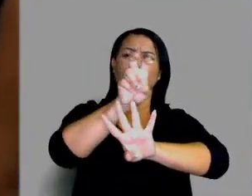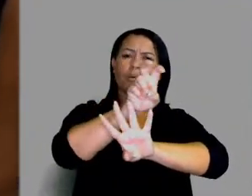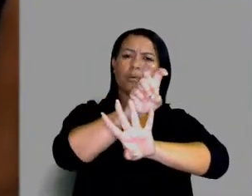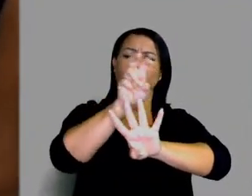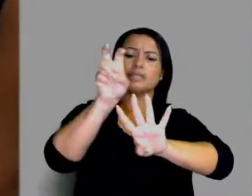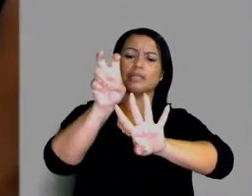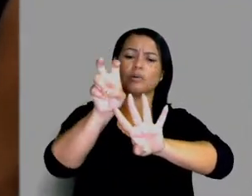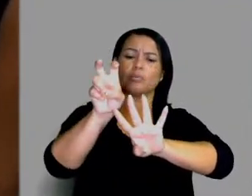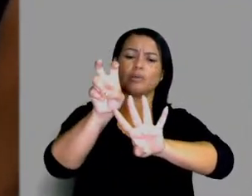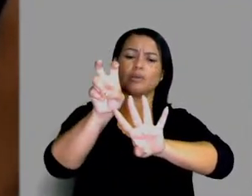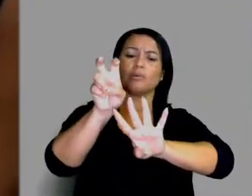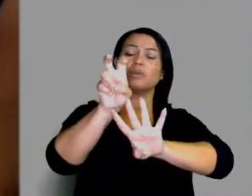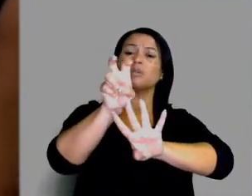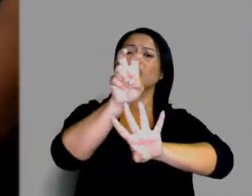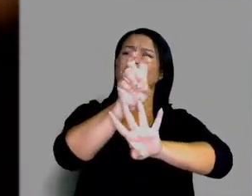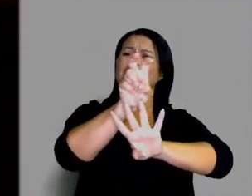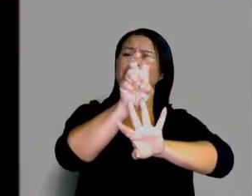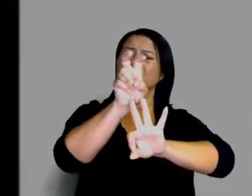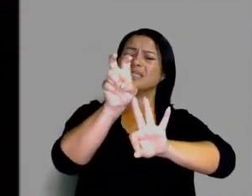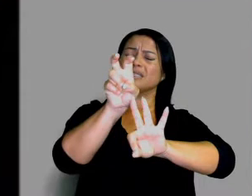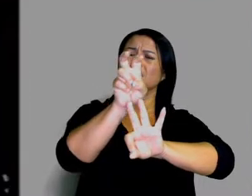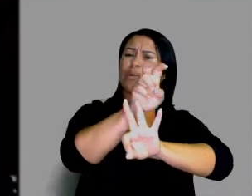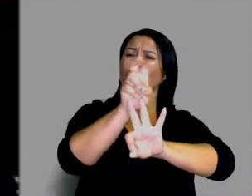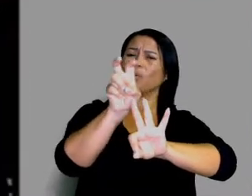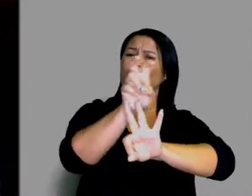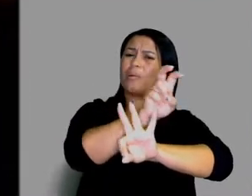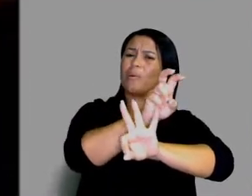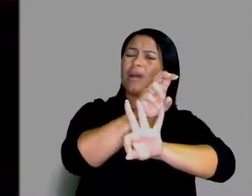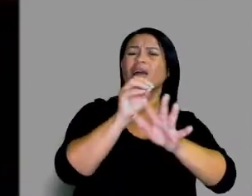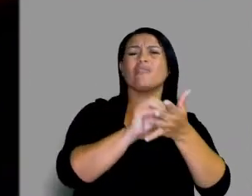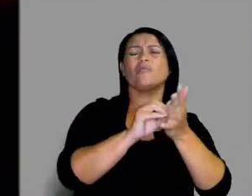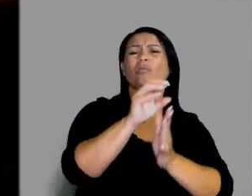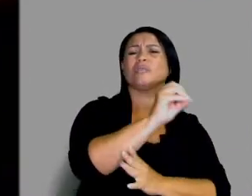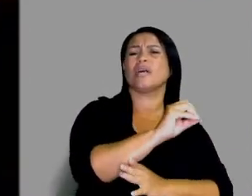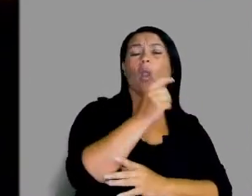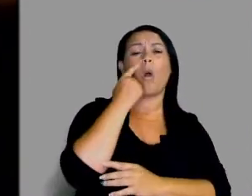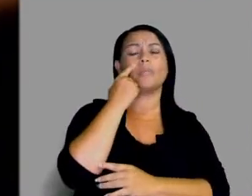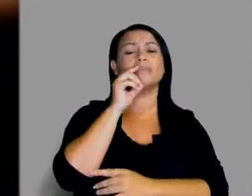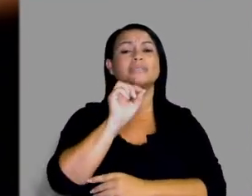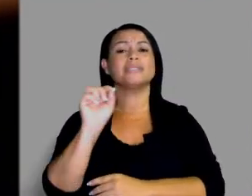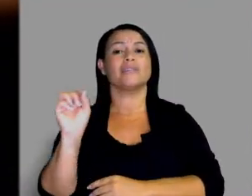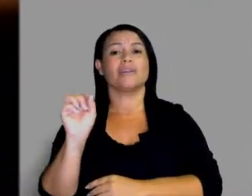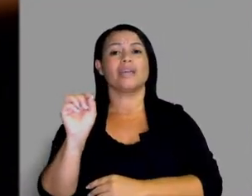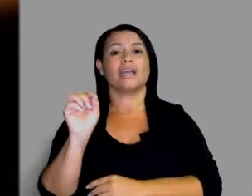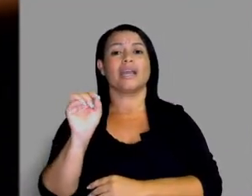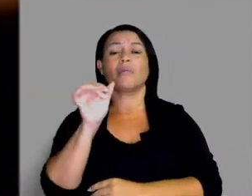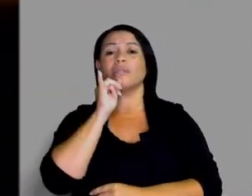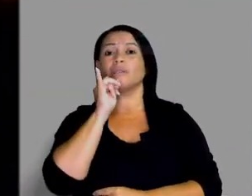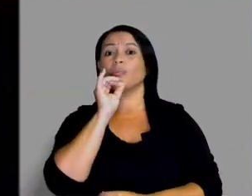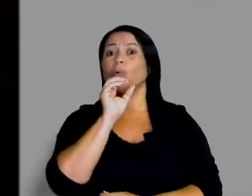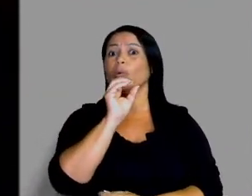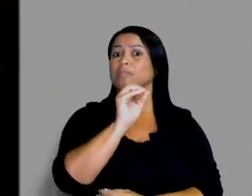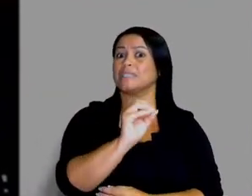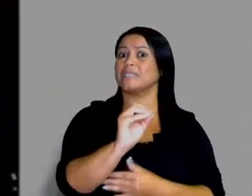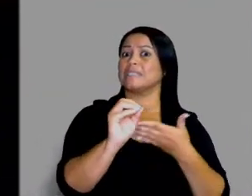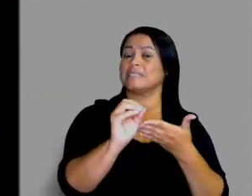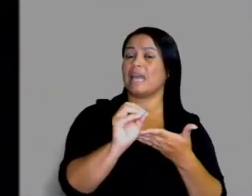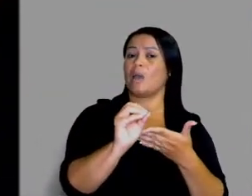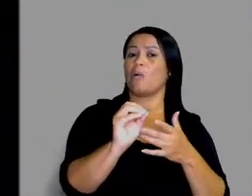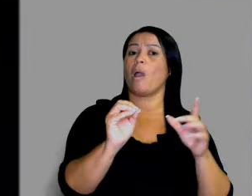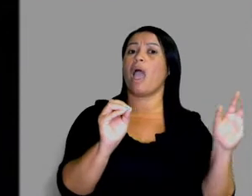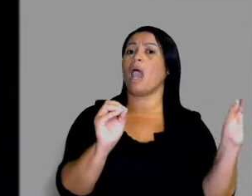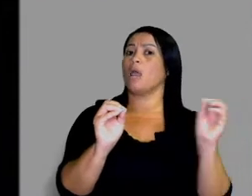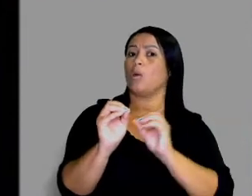5.055, ok? Ah, mas e o zero? Nesta posição em que o zero está, ele é um algarismo